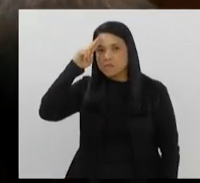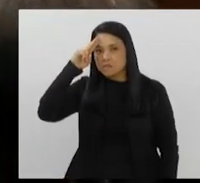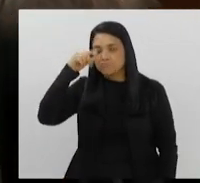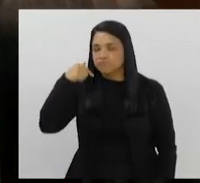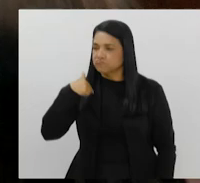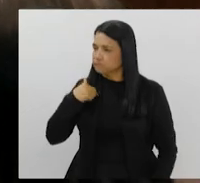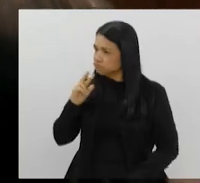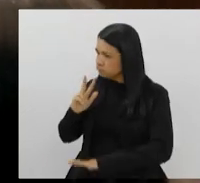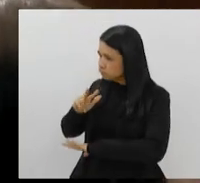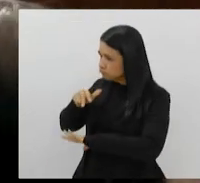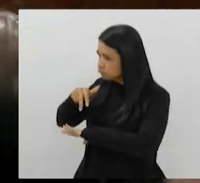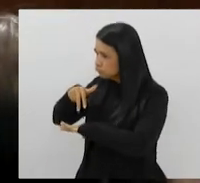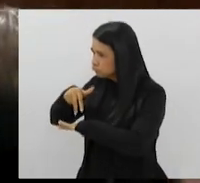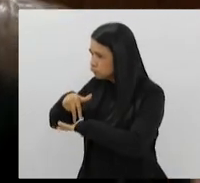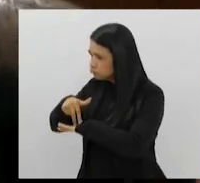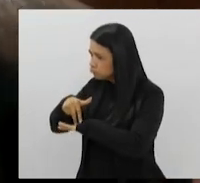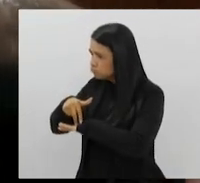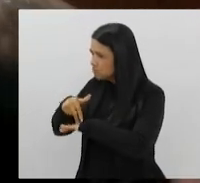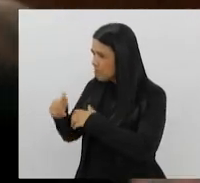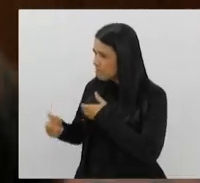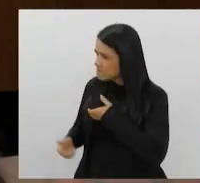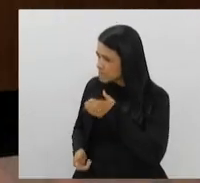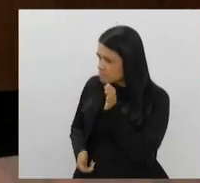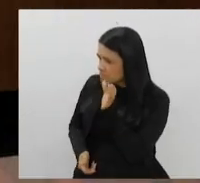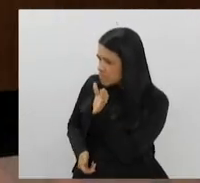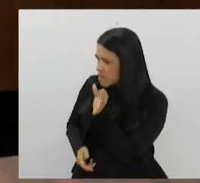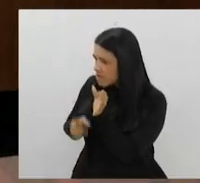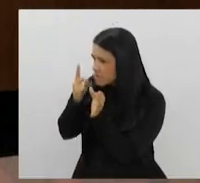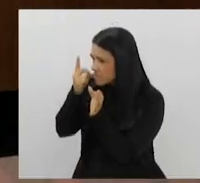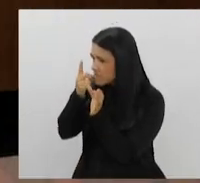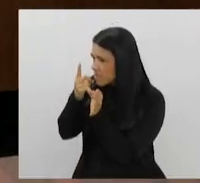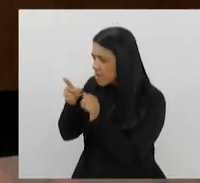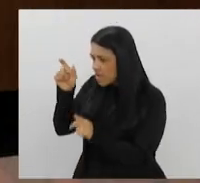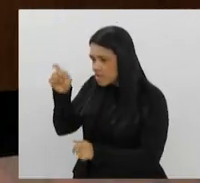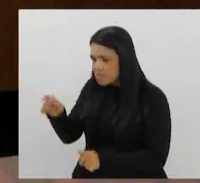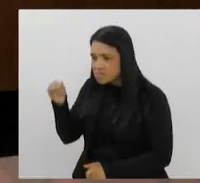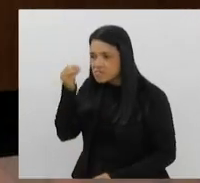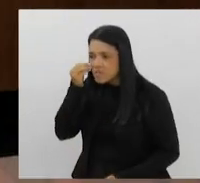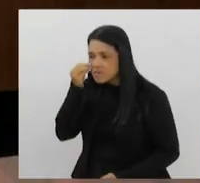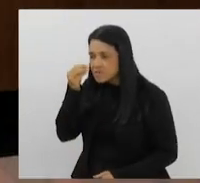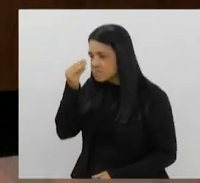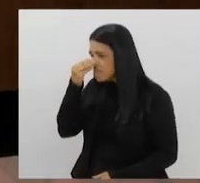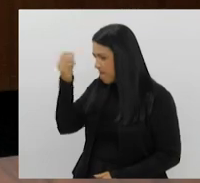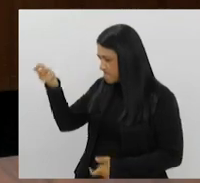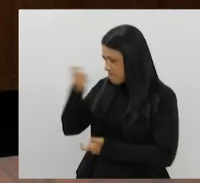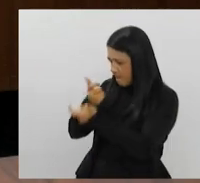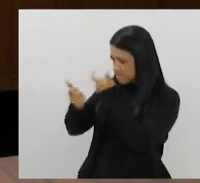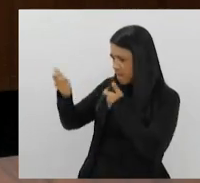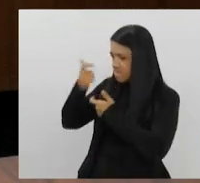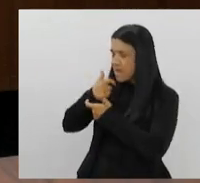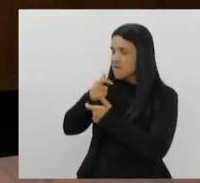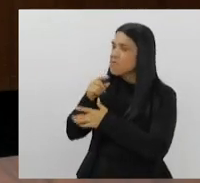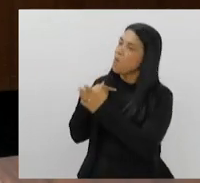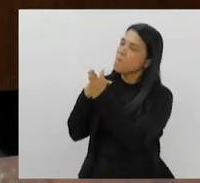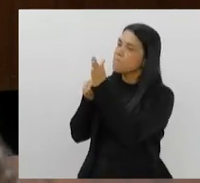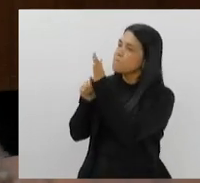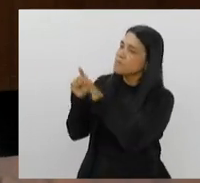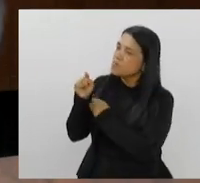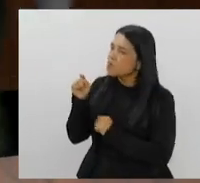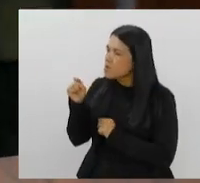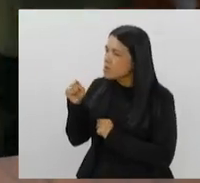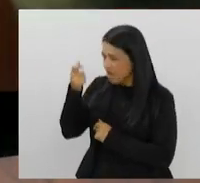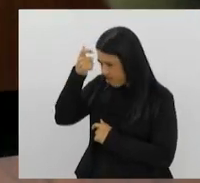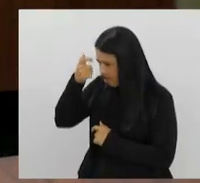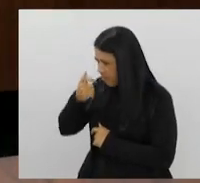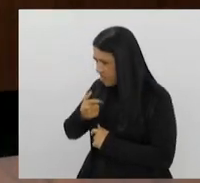pus, me identifiquei, ele continuou tentando, né, ser ignorante, e eu fiz um questionamento. Eu estou